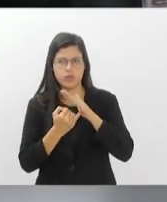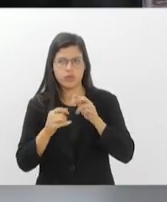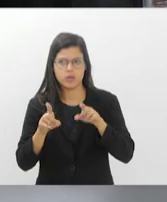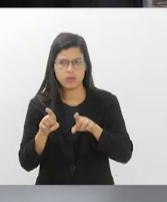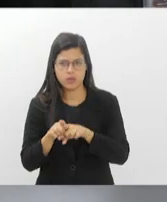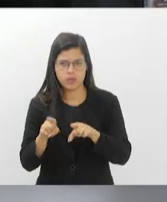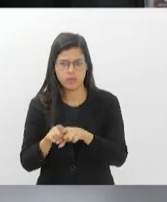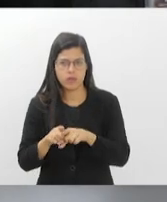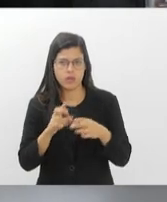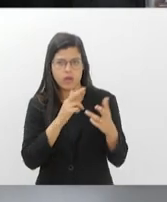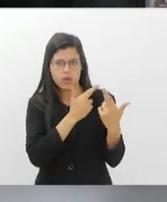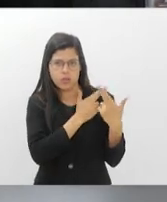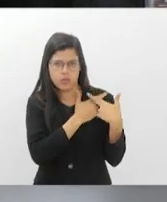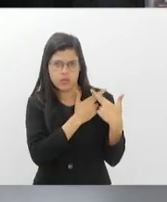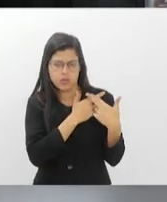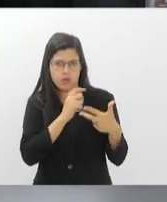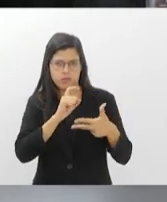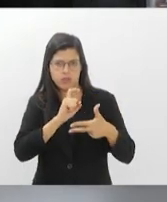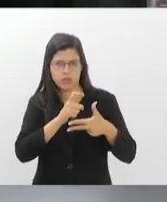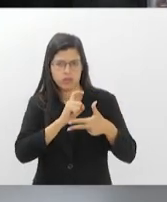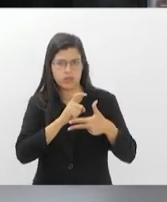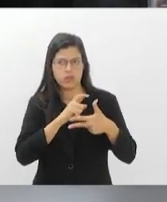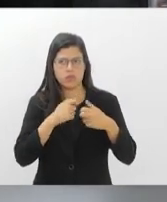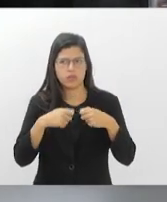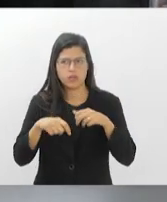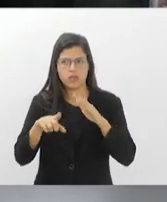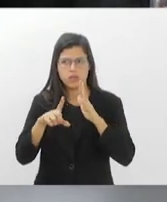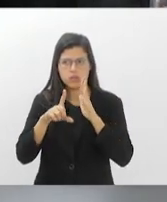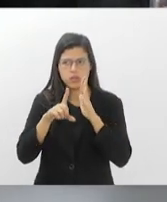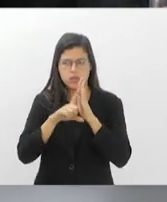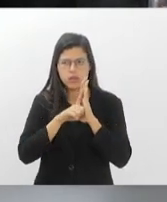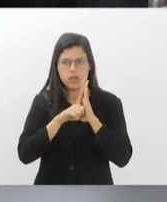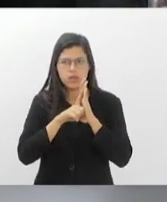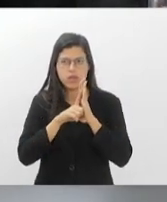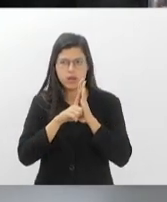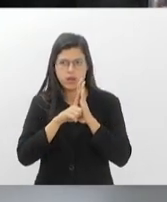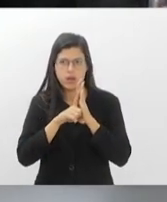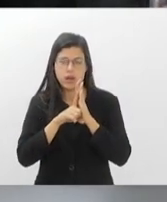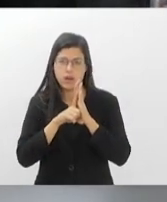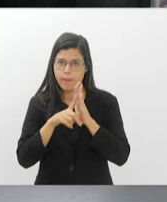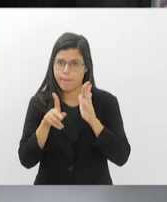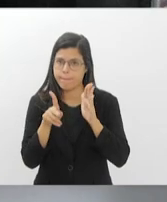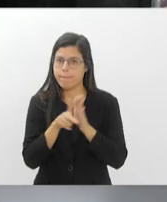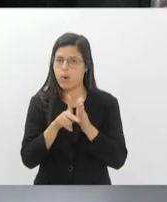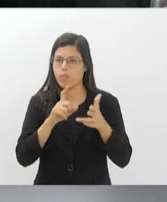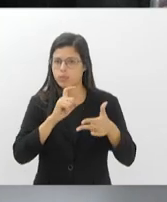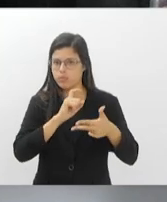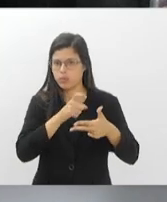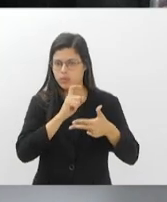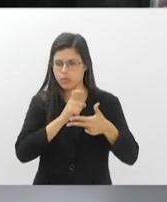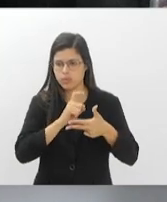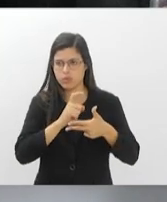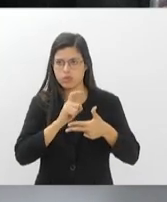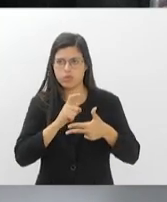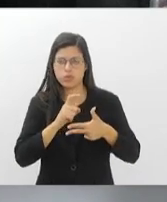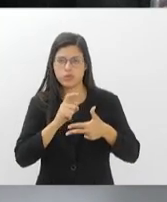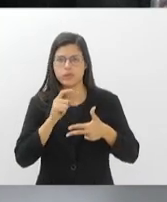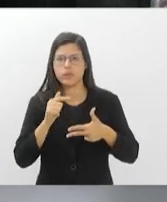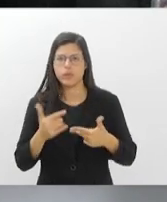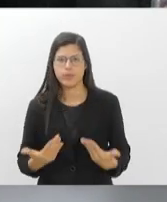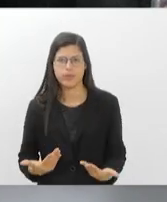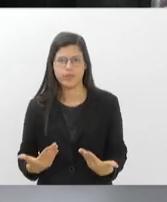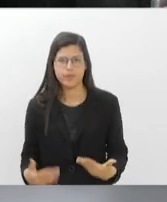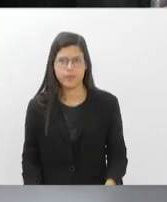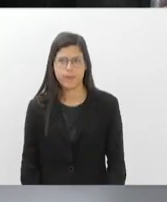Executivo. Portanto, deveria ser através de lei de mensagem do Poder Executivo. Nesse sentido, eu gostaria